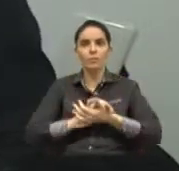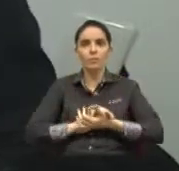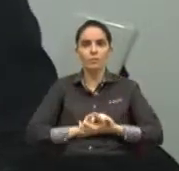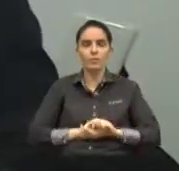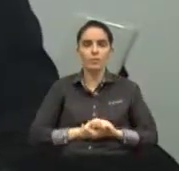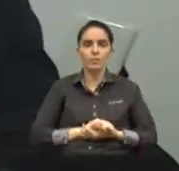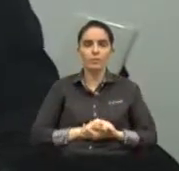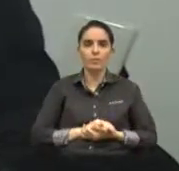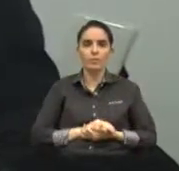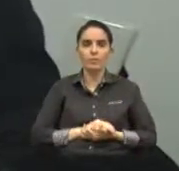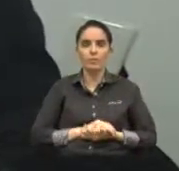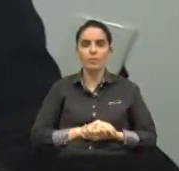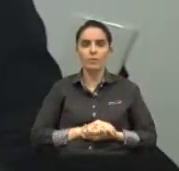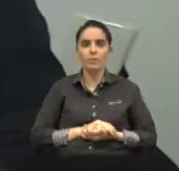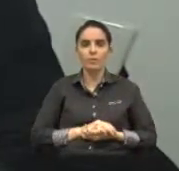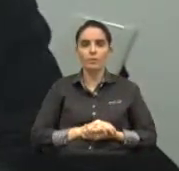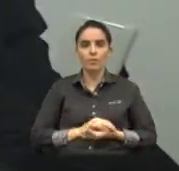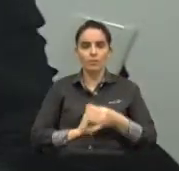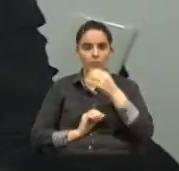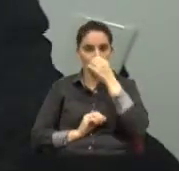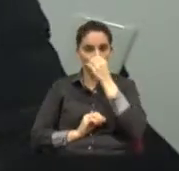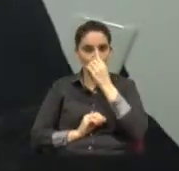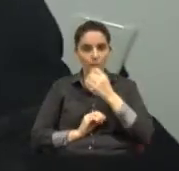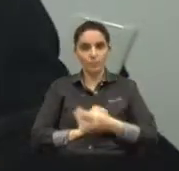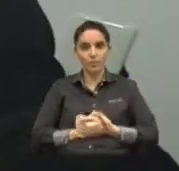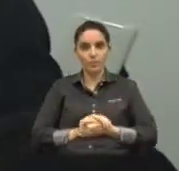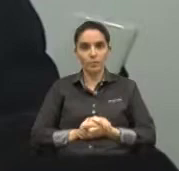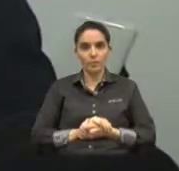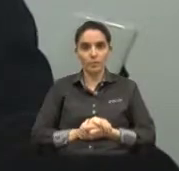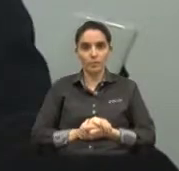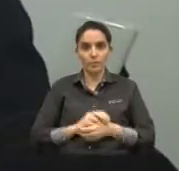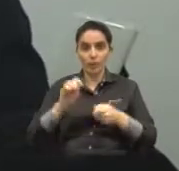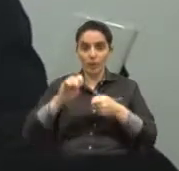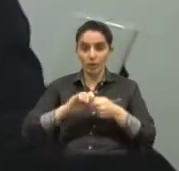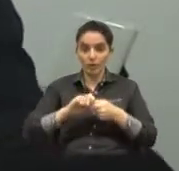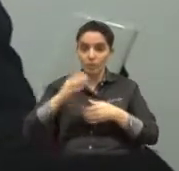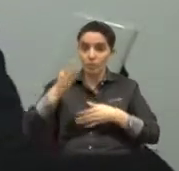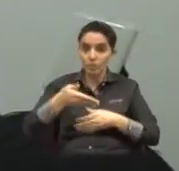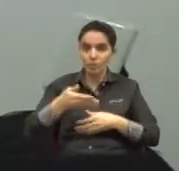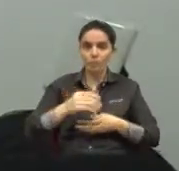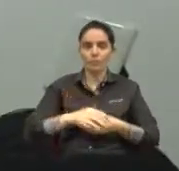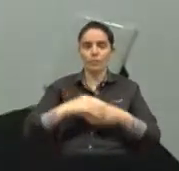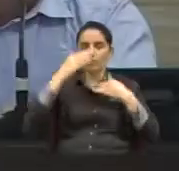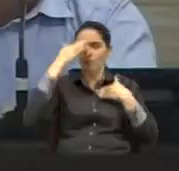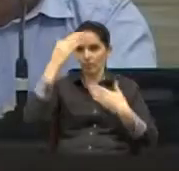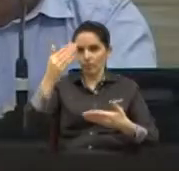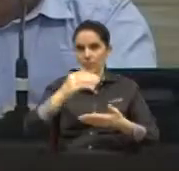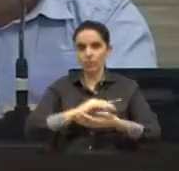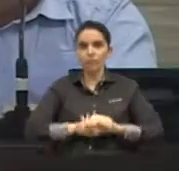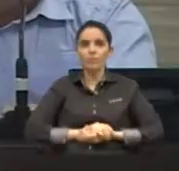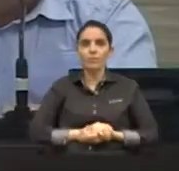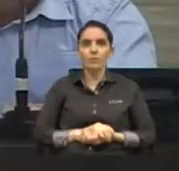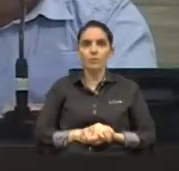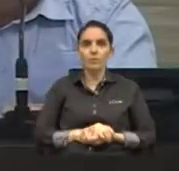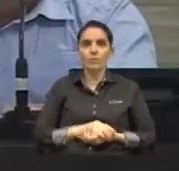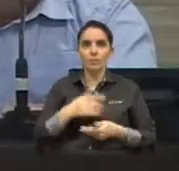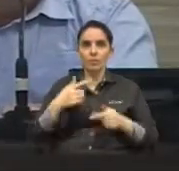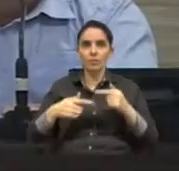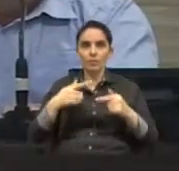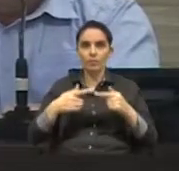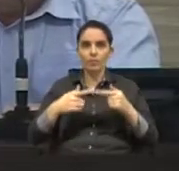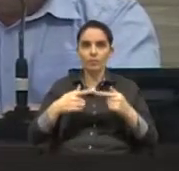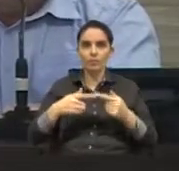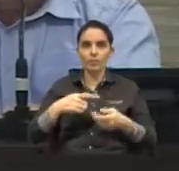apelo possam fazê-lo hoje. Muito obrigado. Continue a discussão. Eu